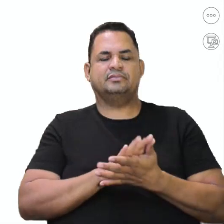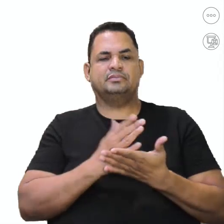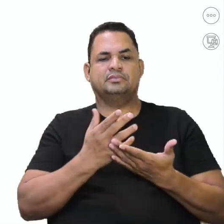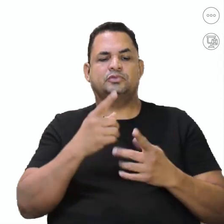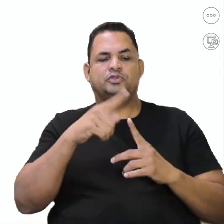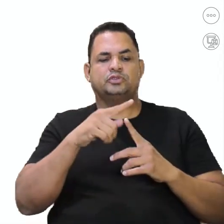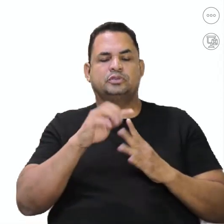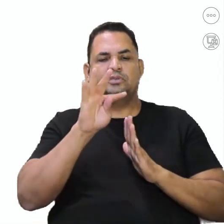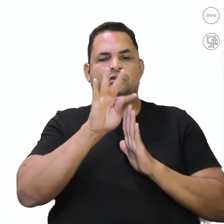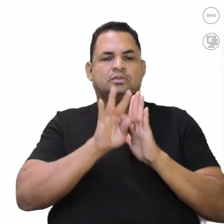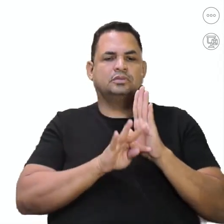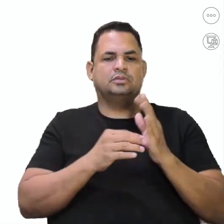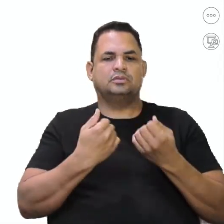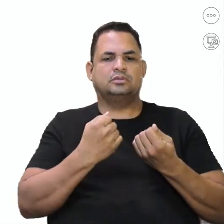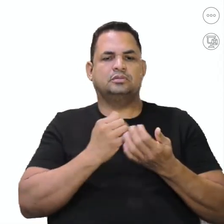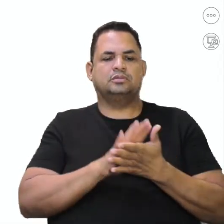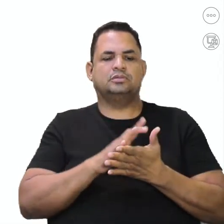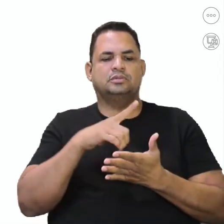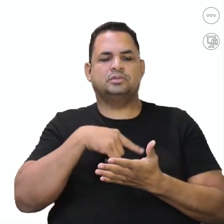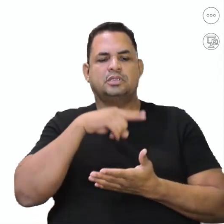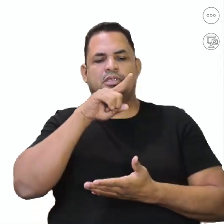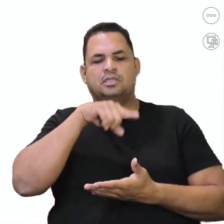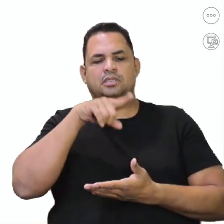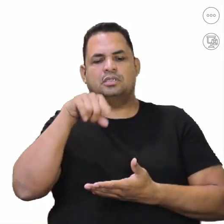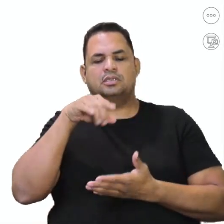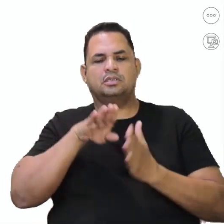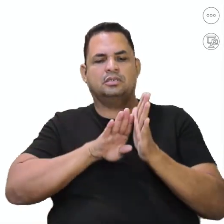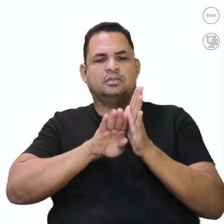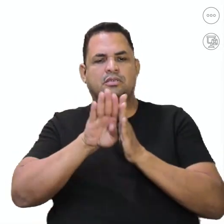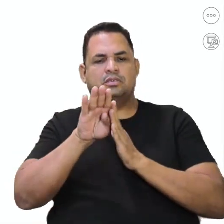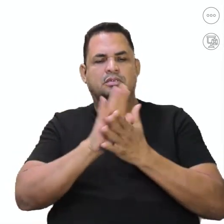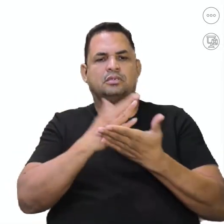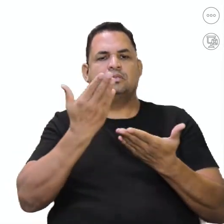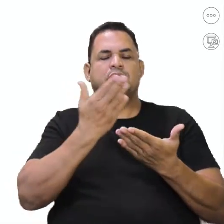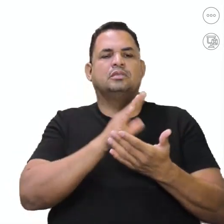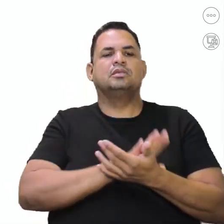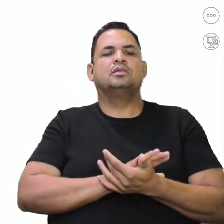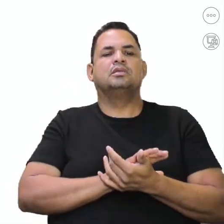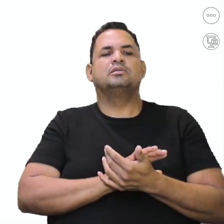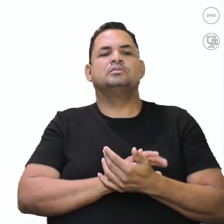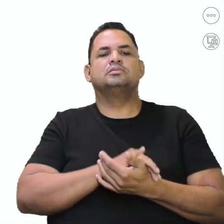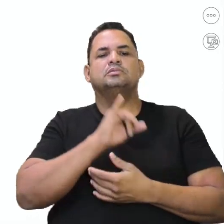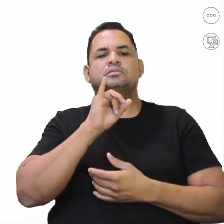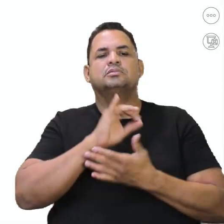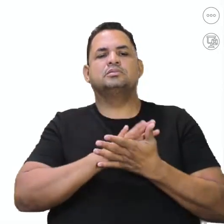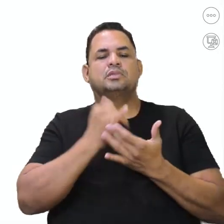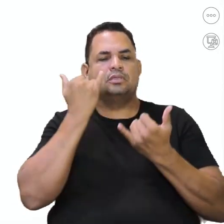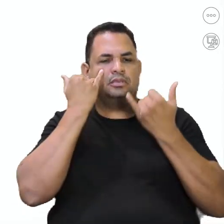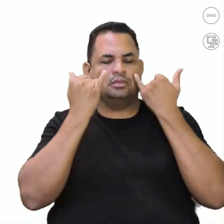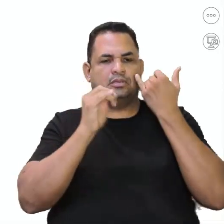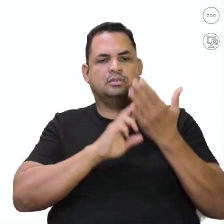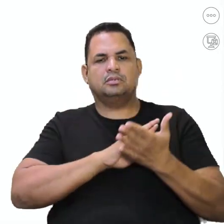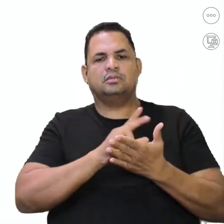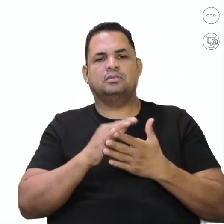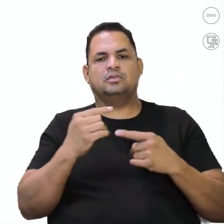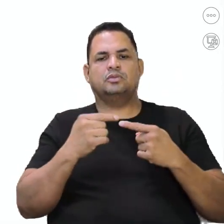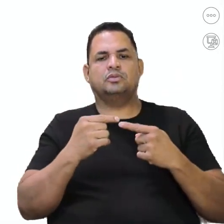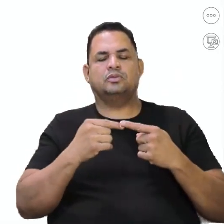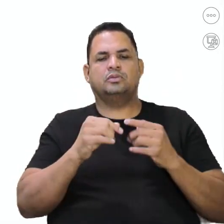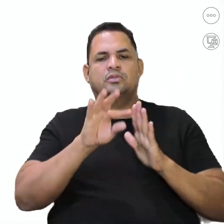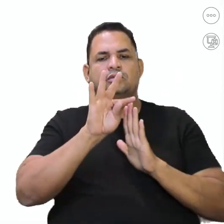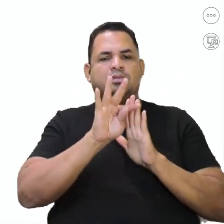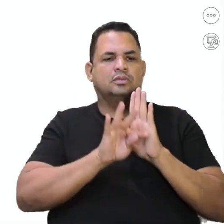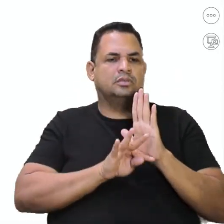gênero textual que pode trabalhar com gráficos, info de informação, graphic de gráficos, e ele combina o quê? Combine